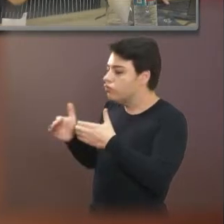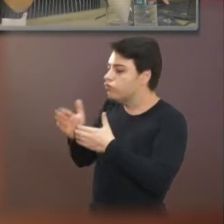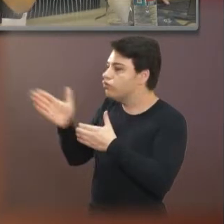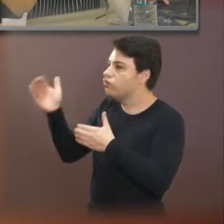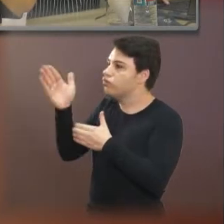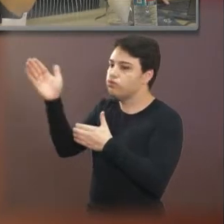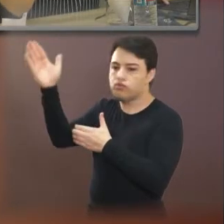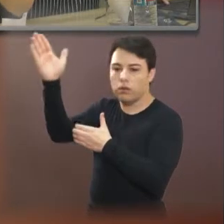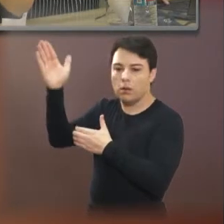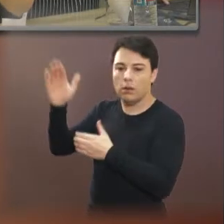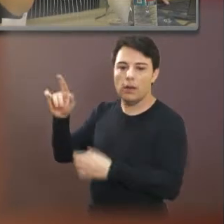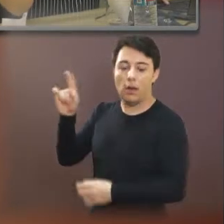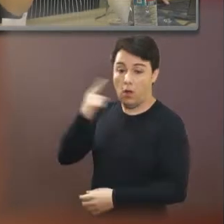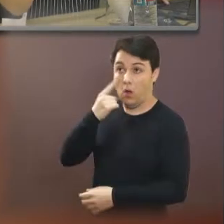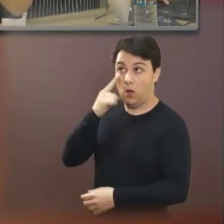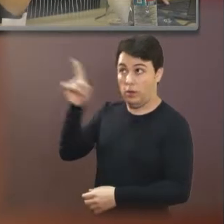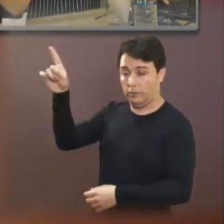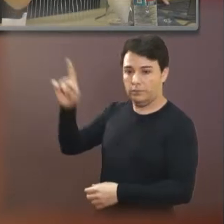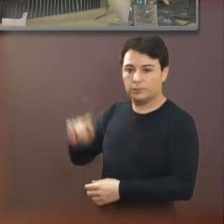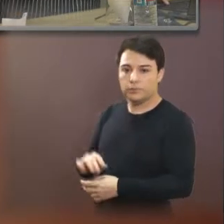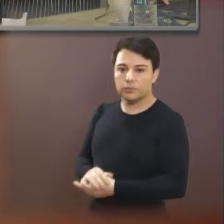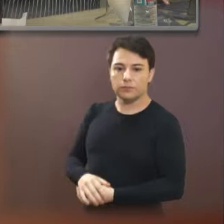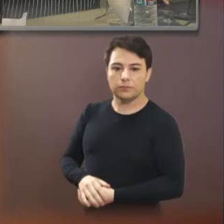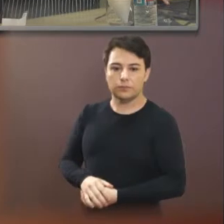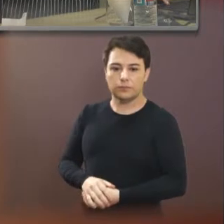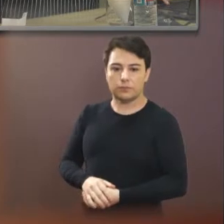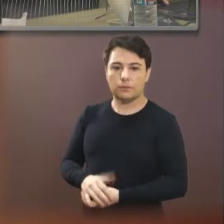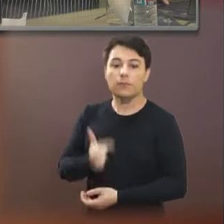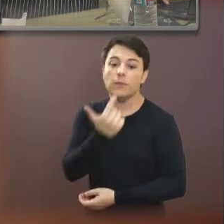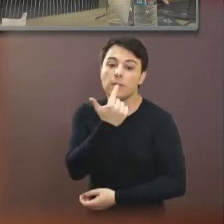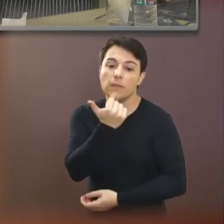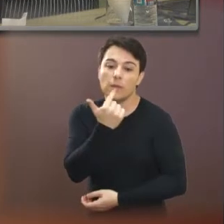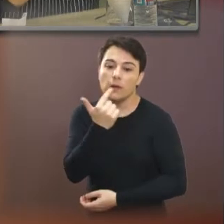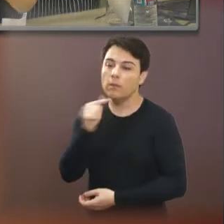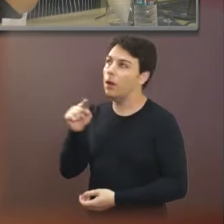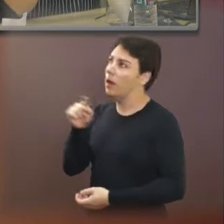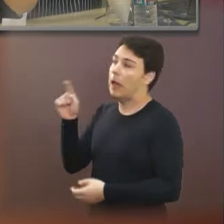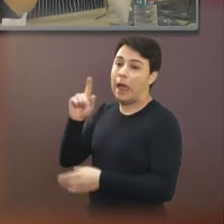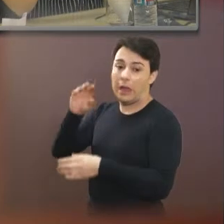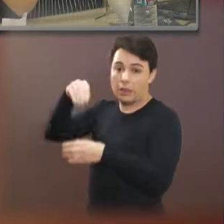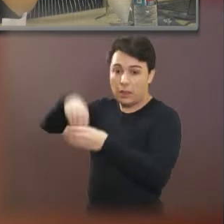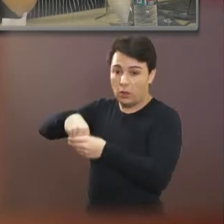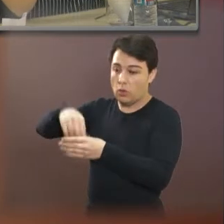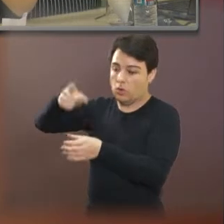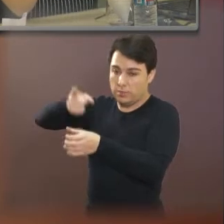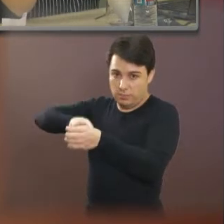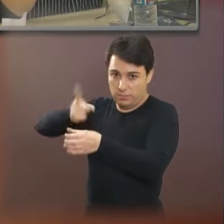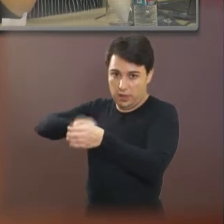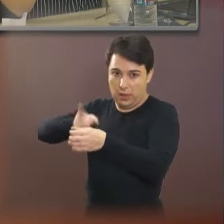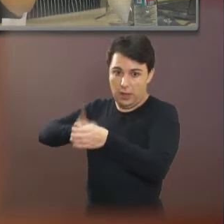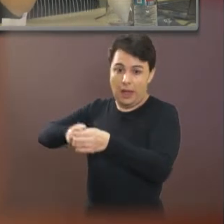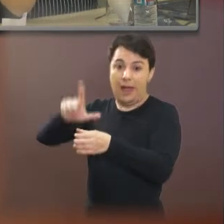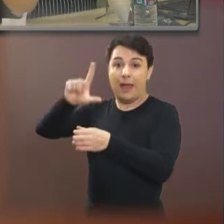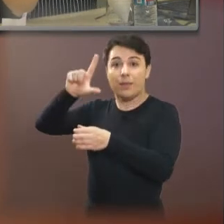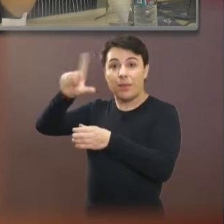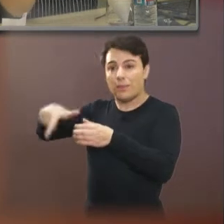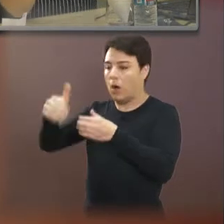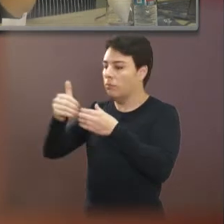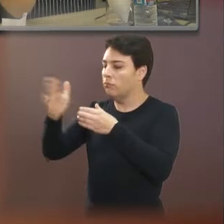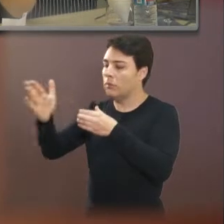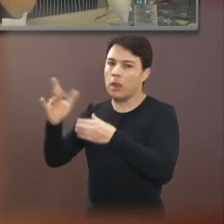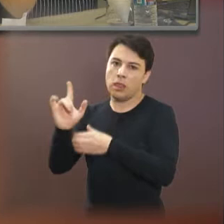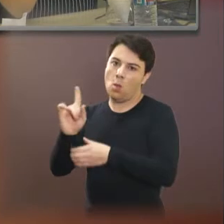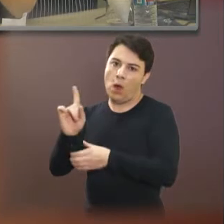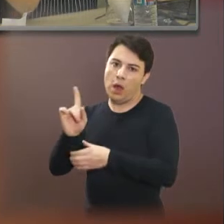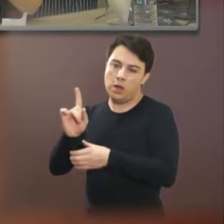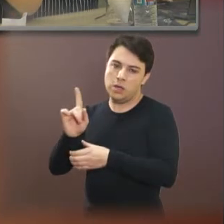no perímetro urbano. Então, até onde ela vai de vermelho é o perímetro urbano. Além, não é perímetro urbano, mas é